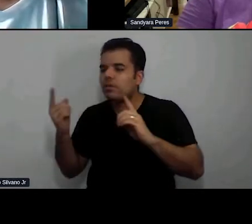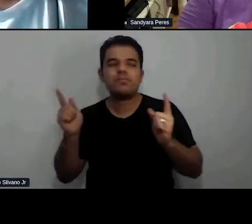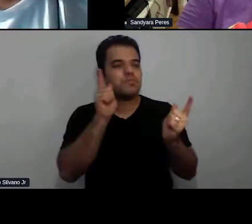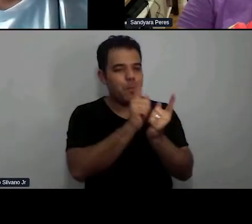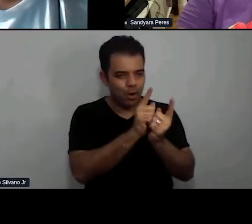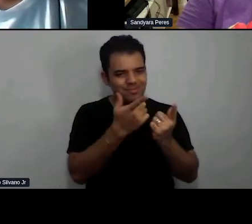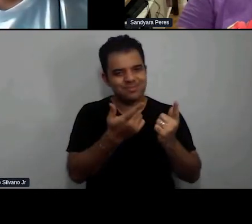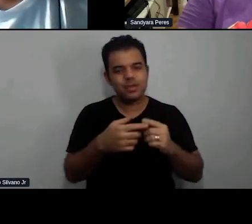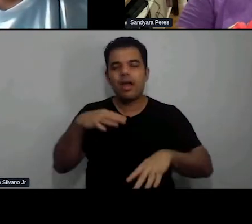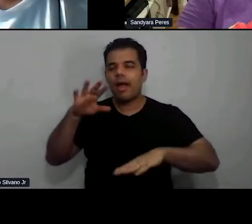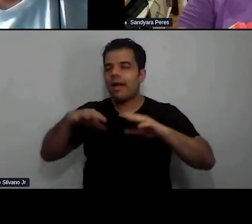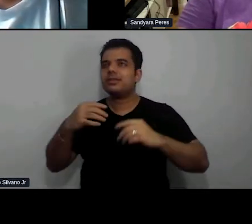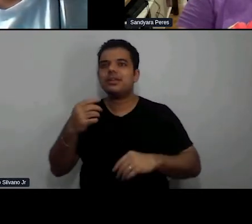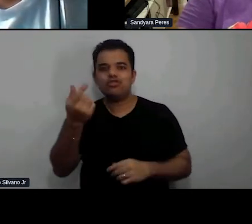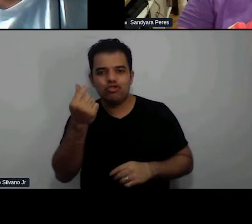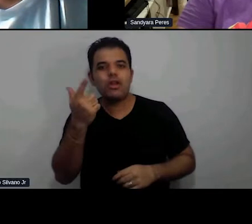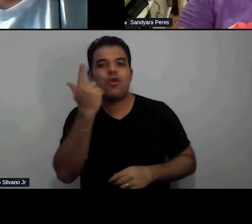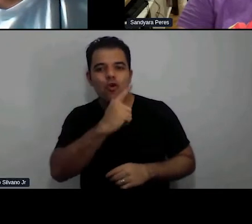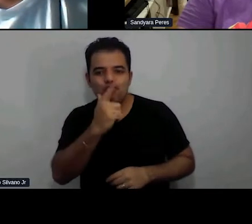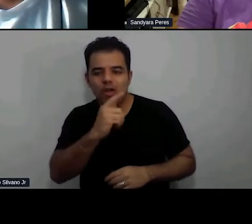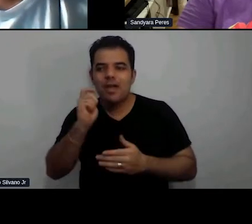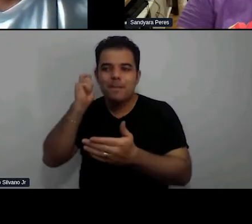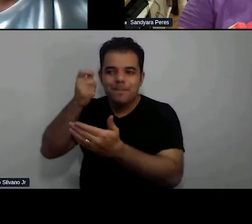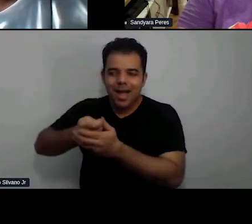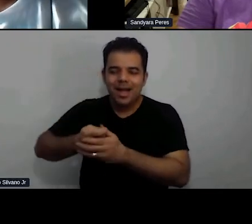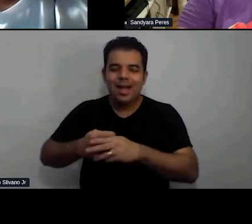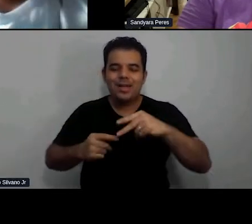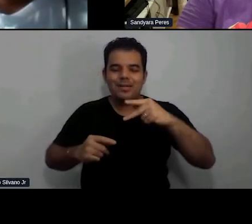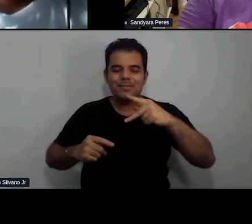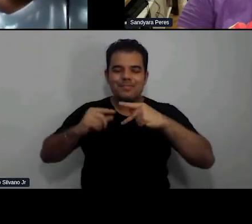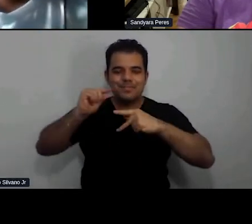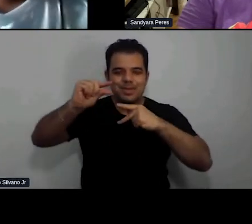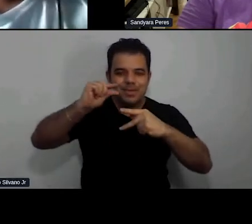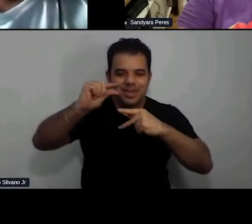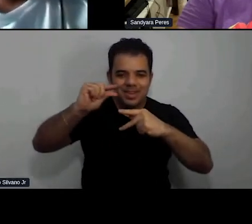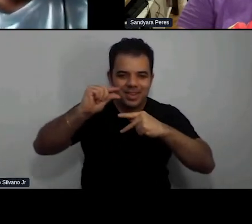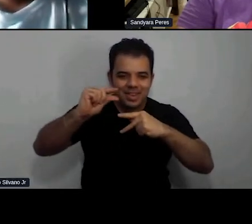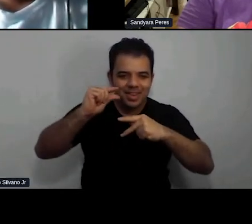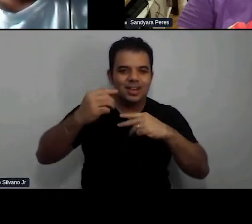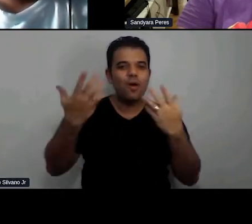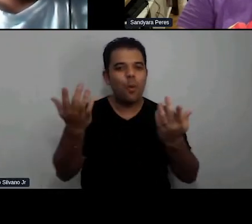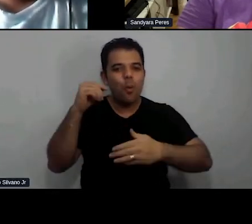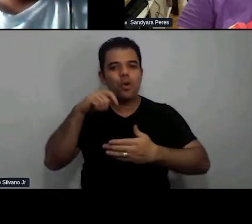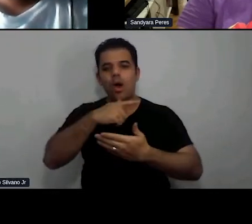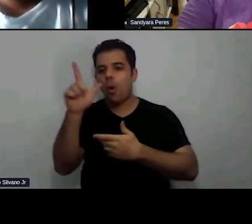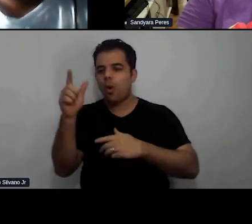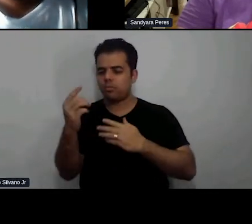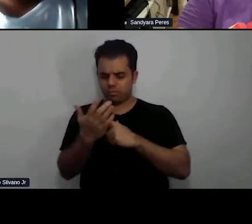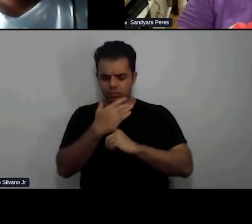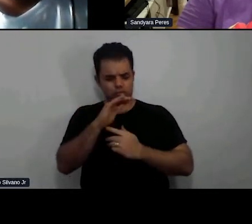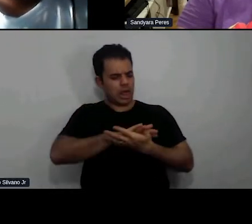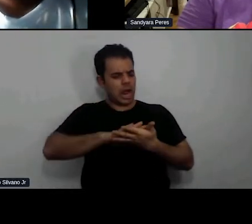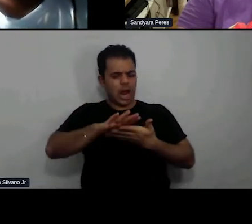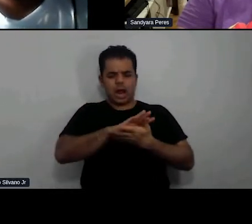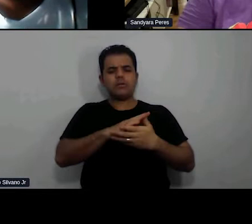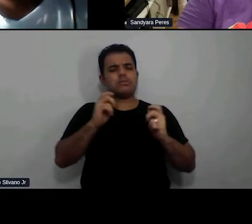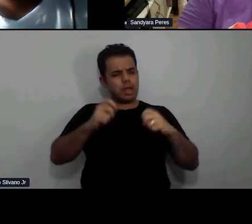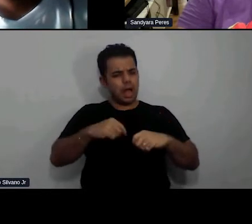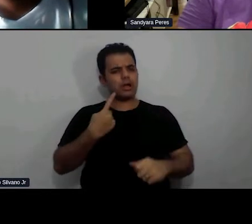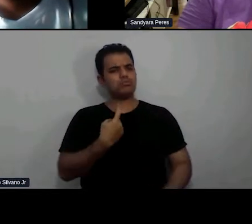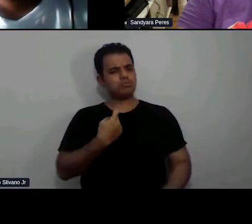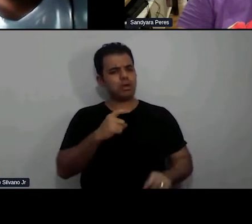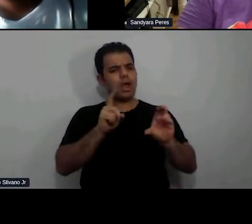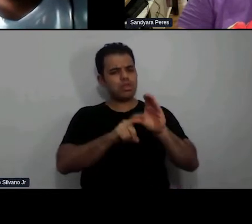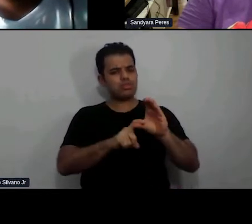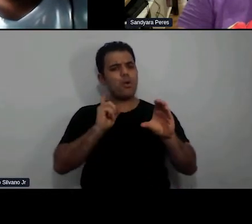no PicPay, transferir ele, ou eu consigo pagar uma conta, sem ninguém para me ajudar. Ter autonomia